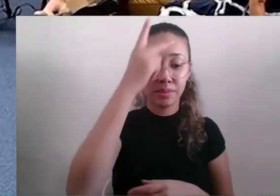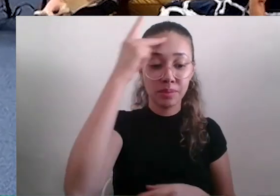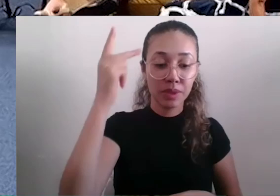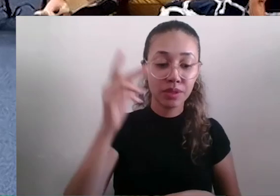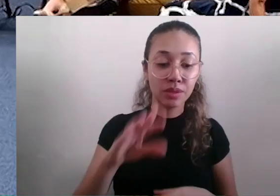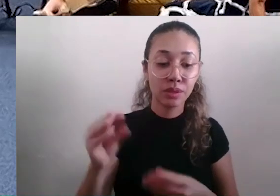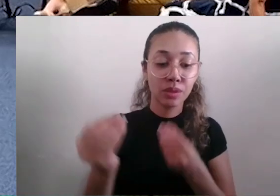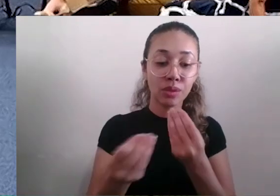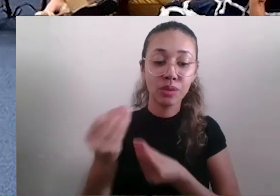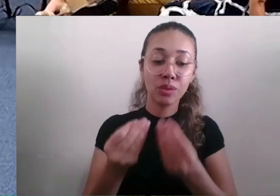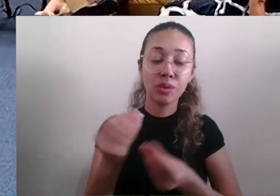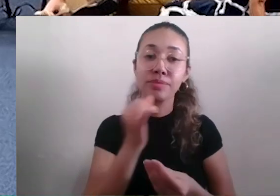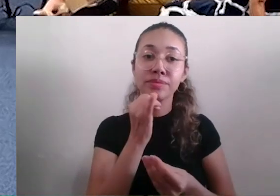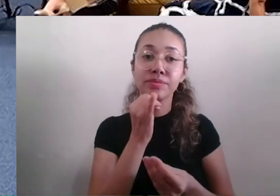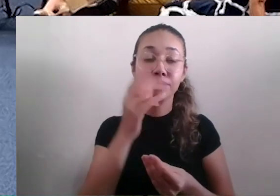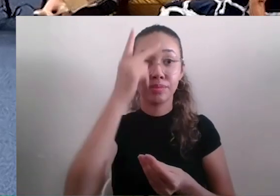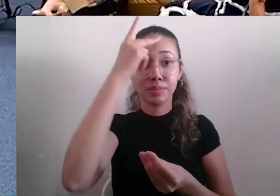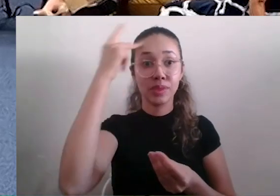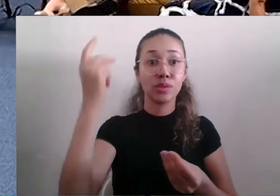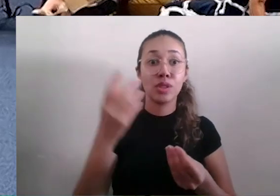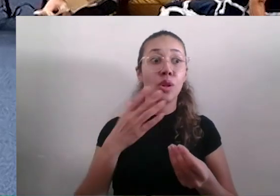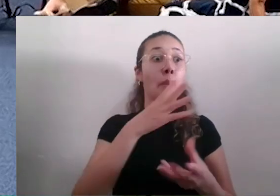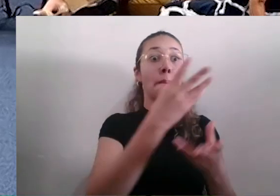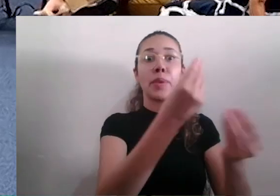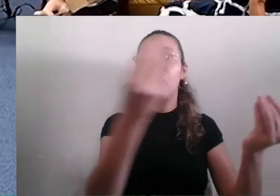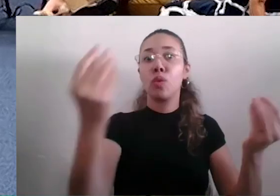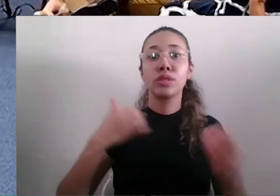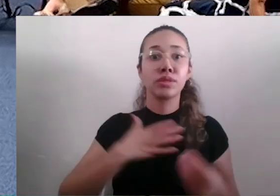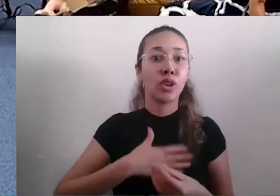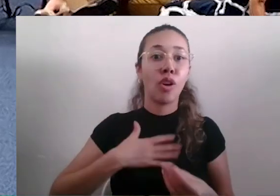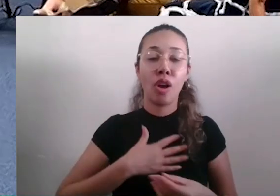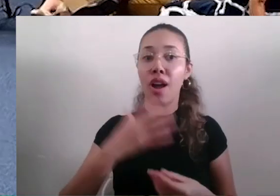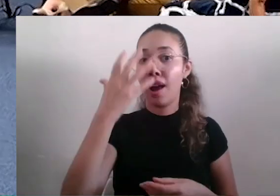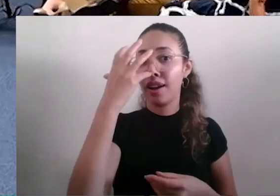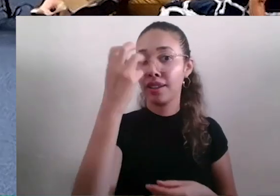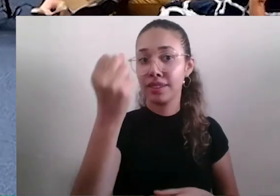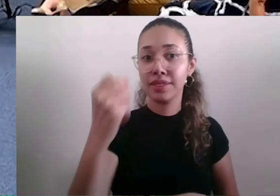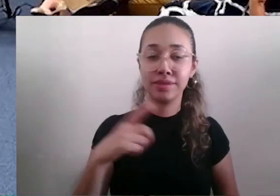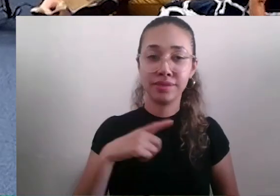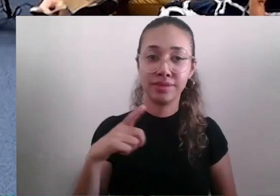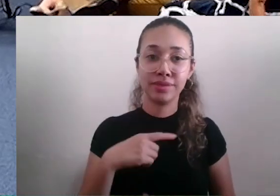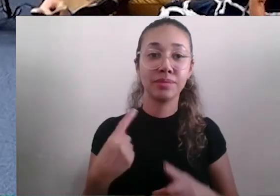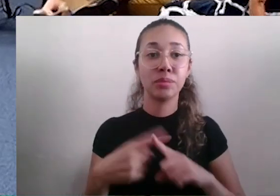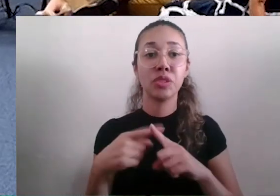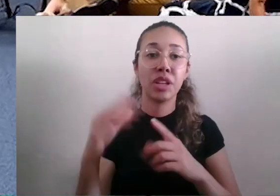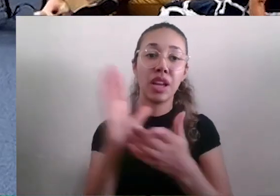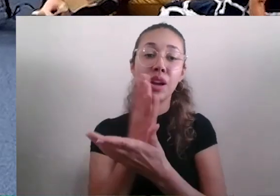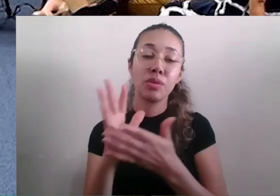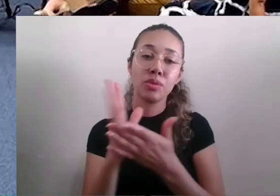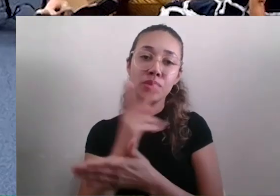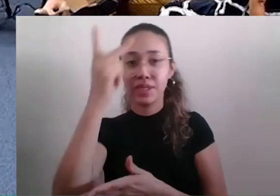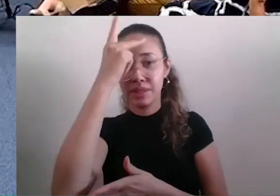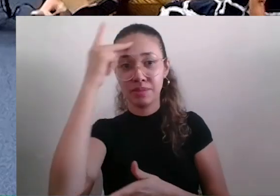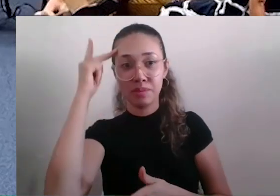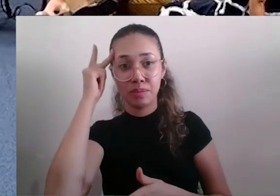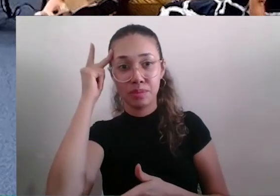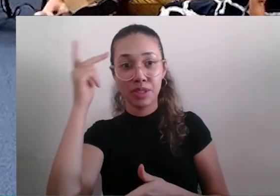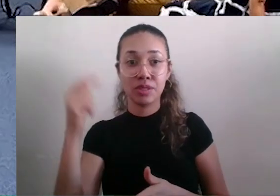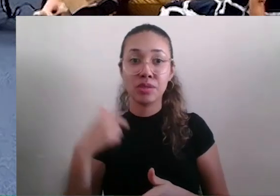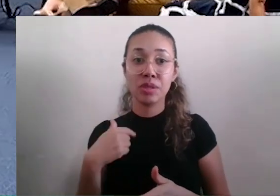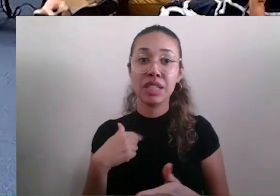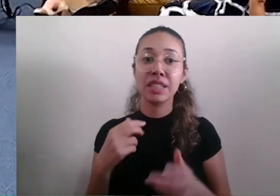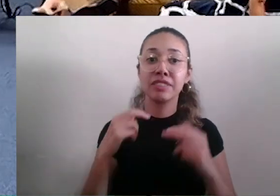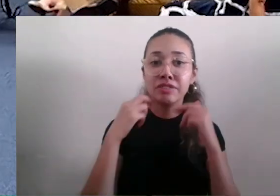totalmente diferentes que amam isso eu acho interessante porque tem pessoas mais conservadoras mais progressistas mais